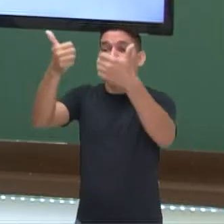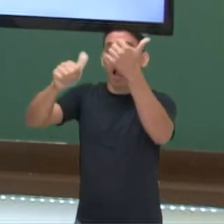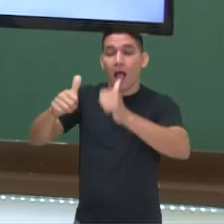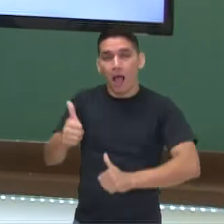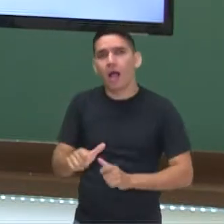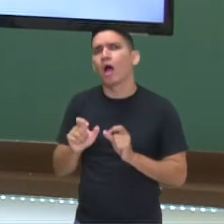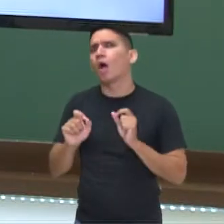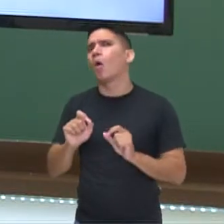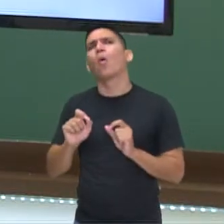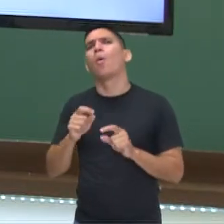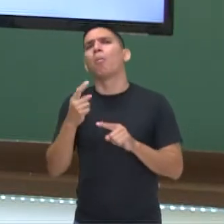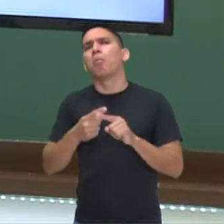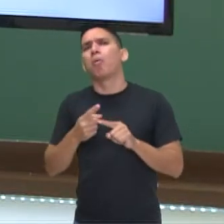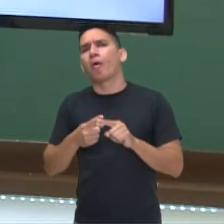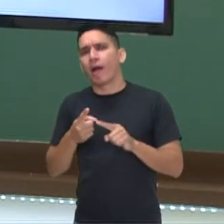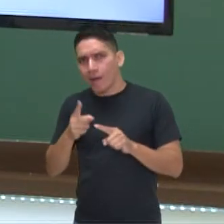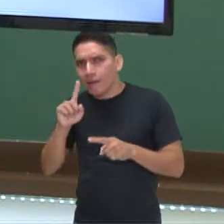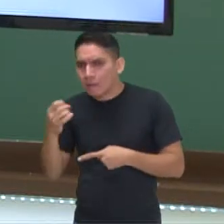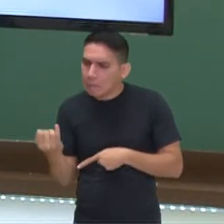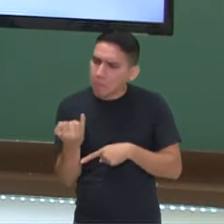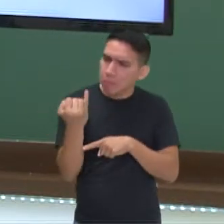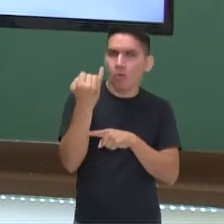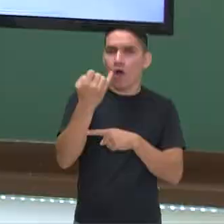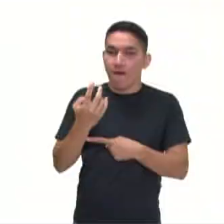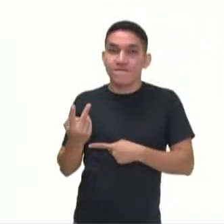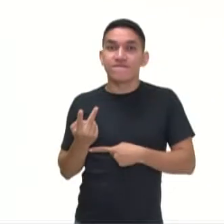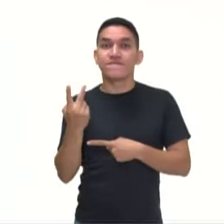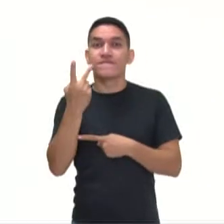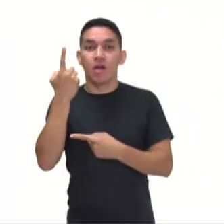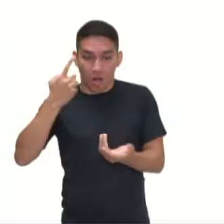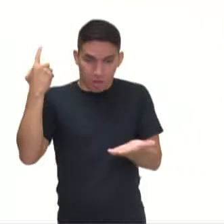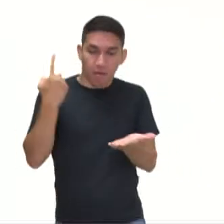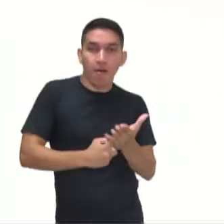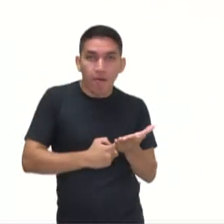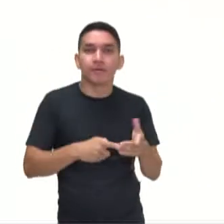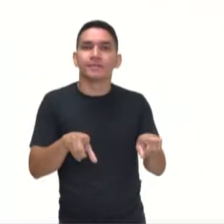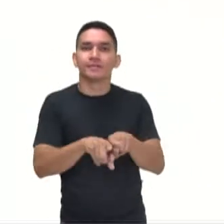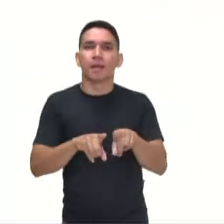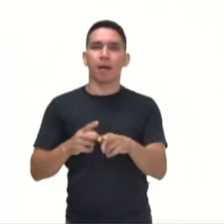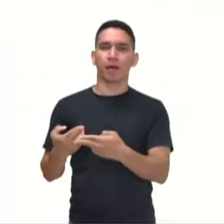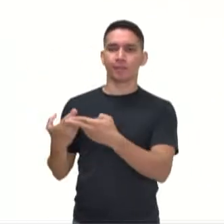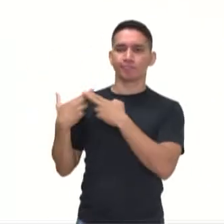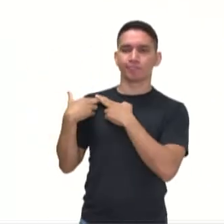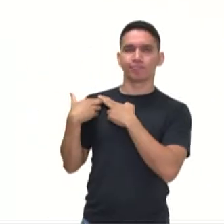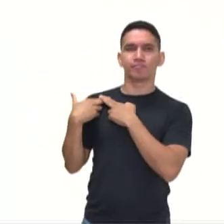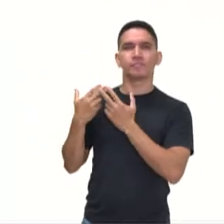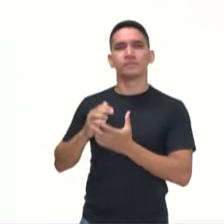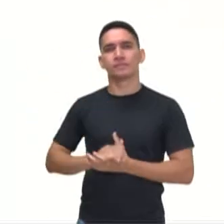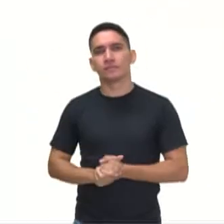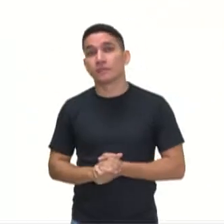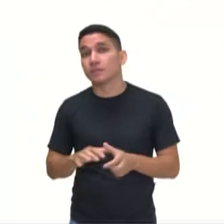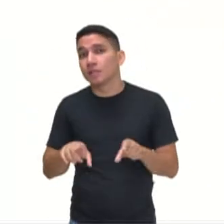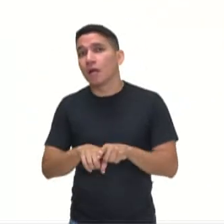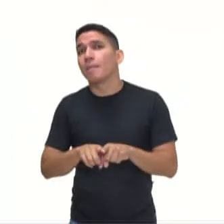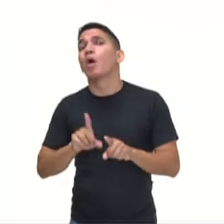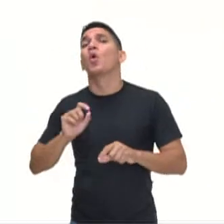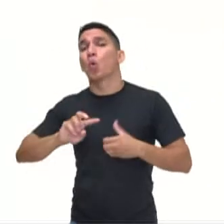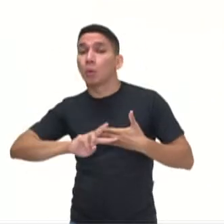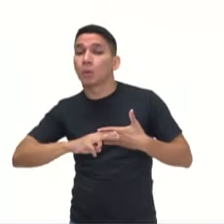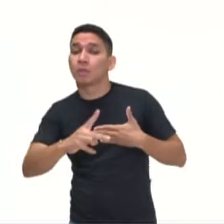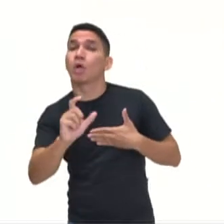a relevância da aplicação dos valores de compromisso e responsabilidade e suas